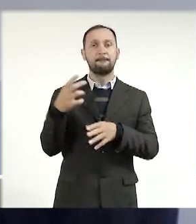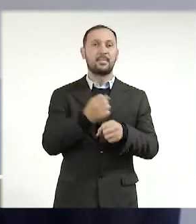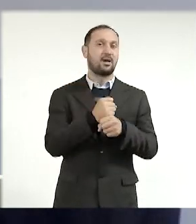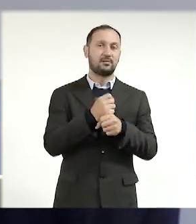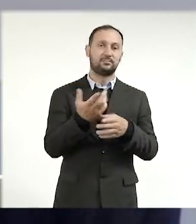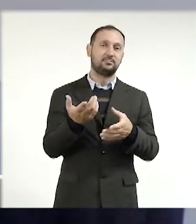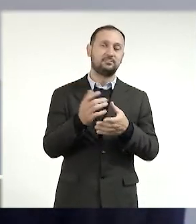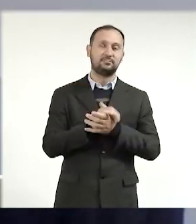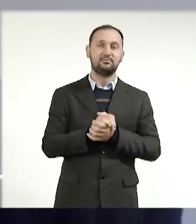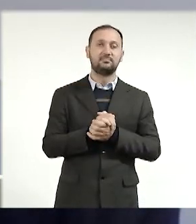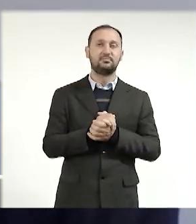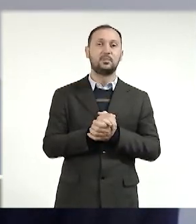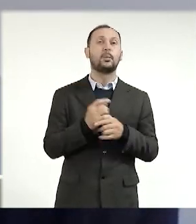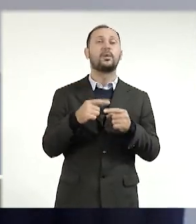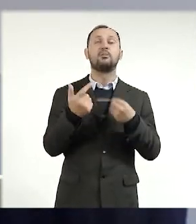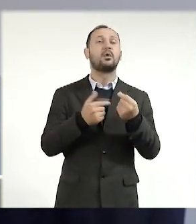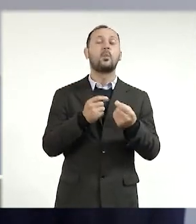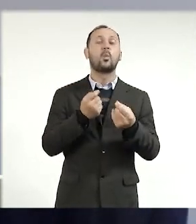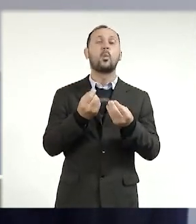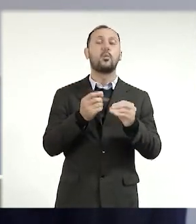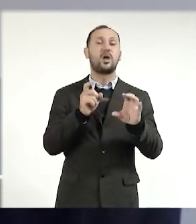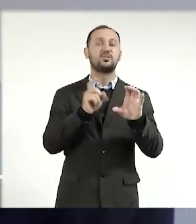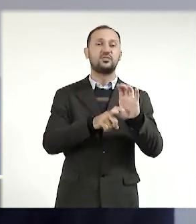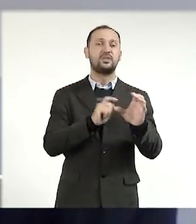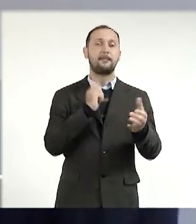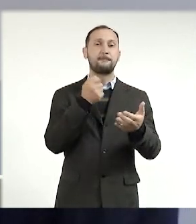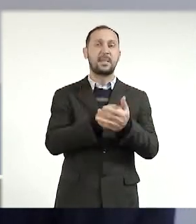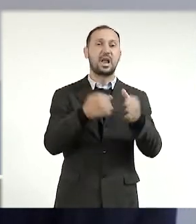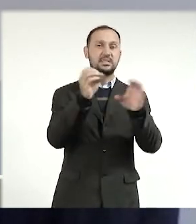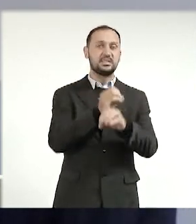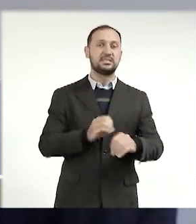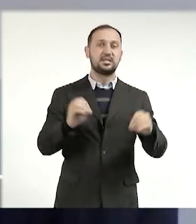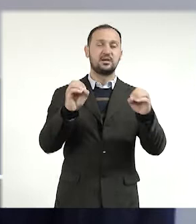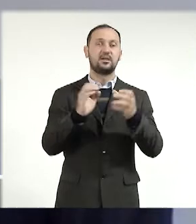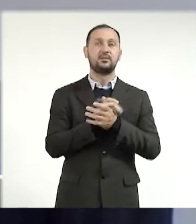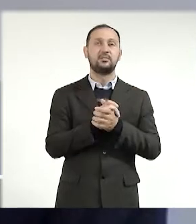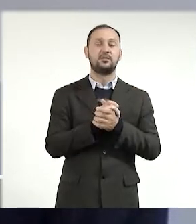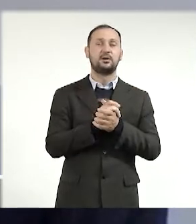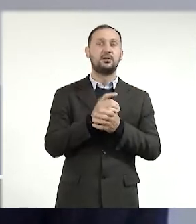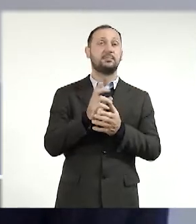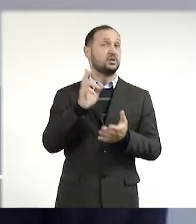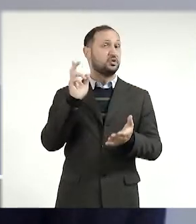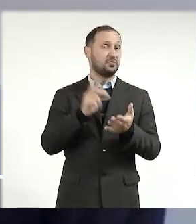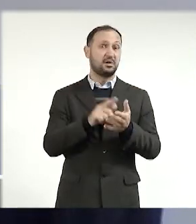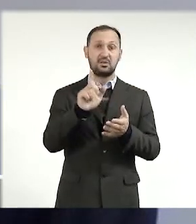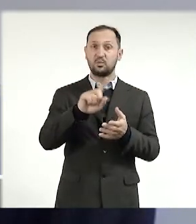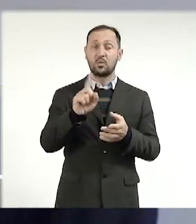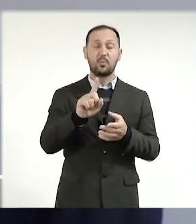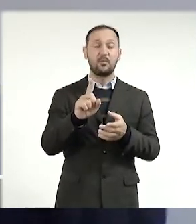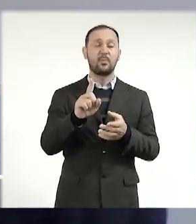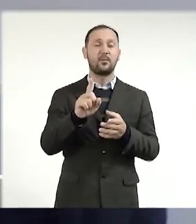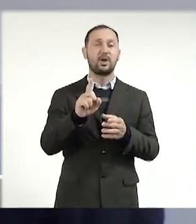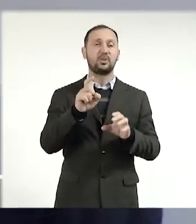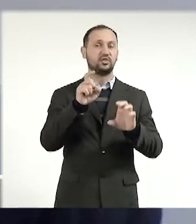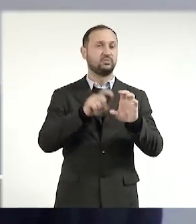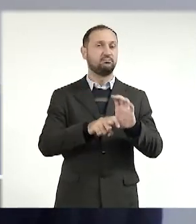ali sem poder sair, porque não tem como pagar a dívida, uma dívida que ele não